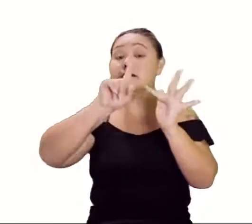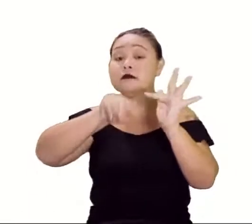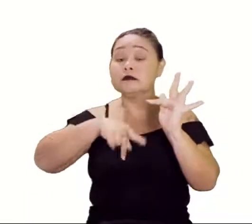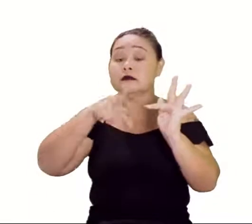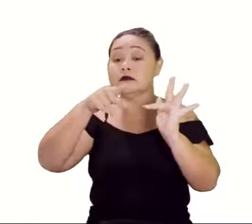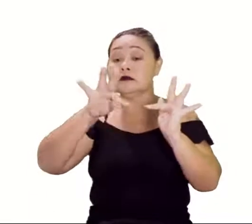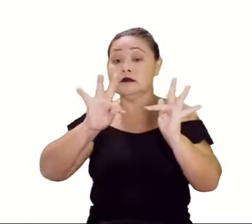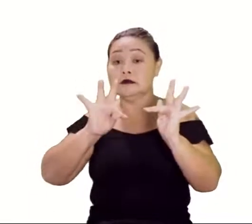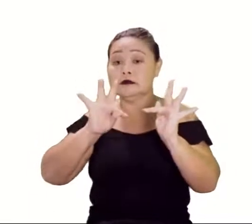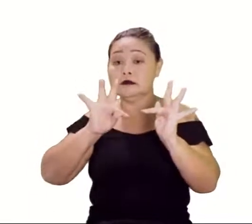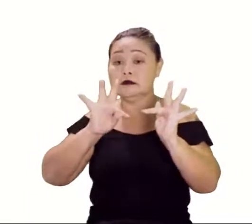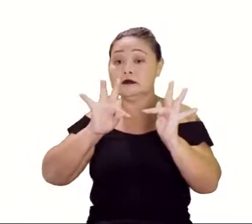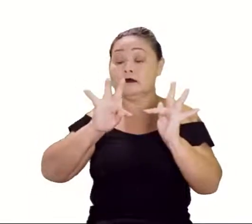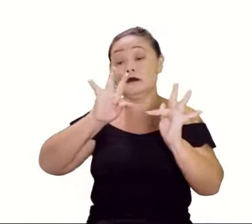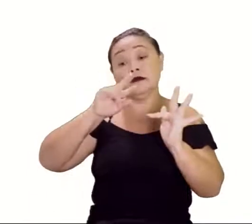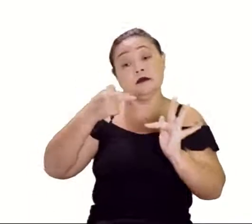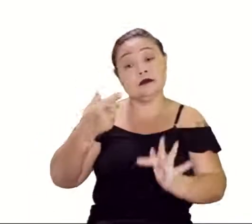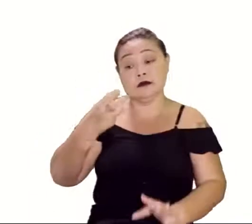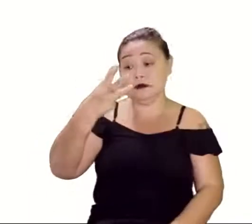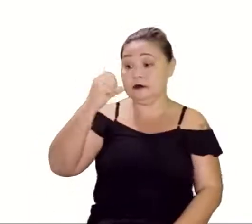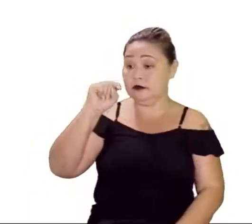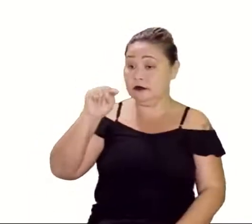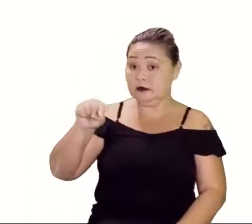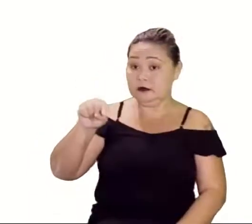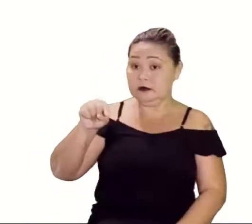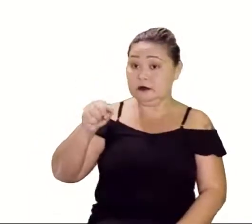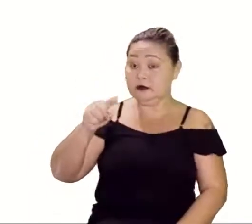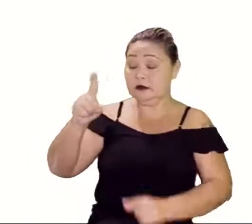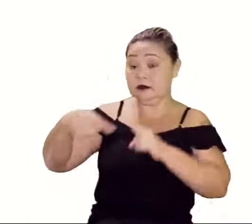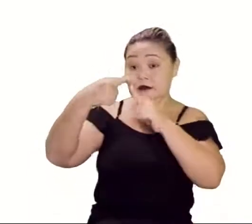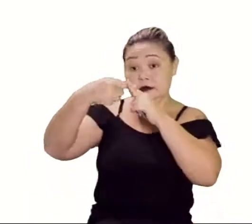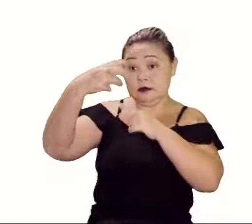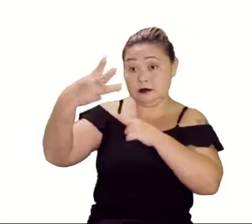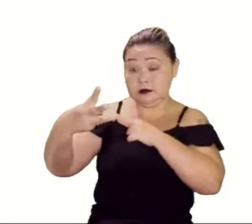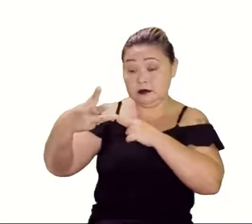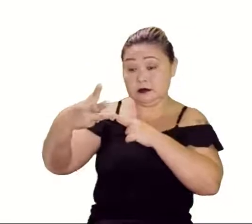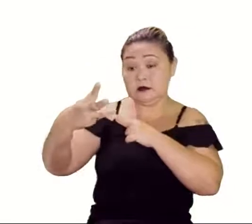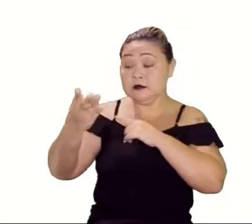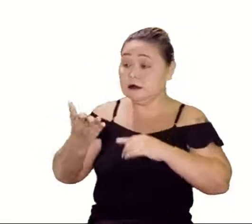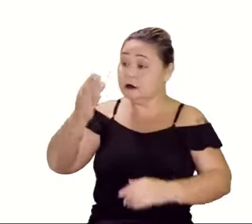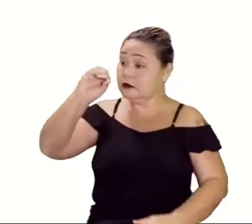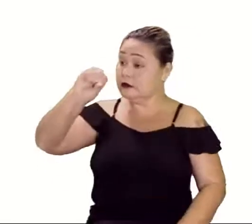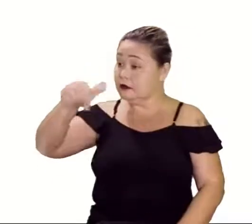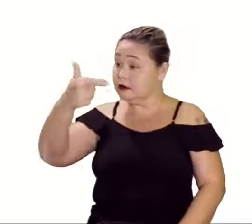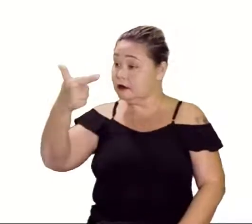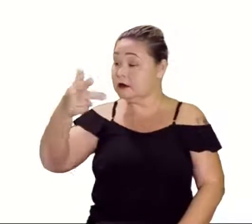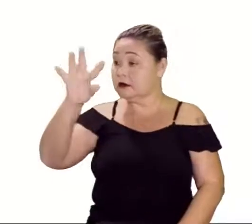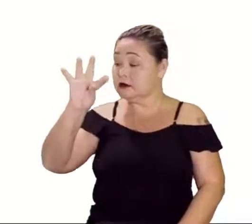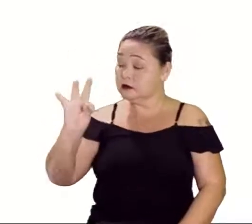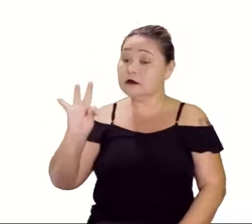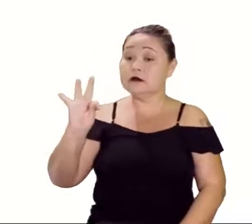PT igual a 30.000 vezes 3 elevado a